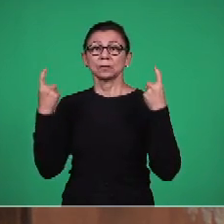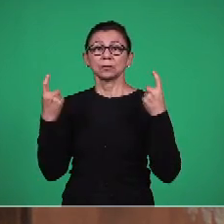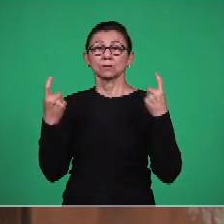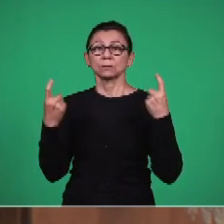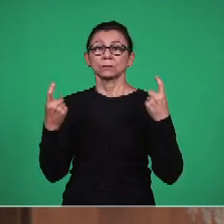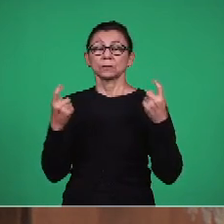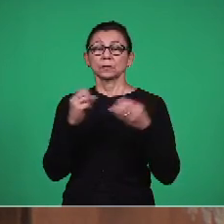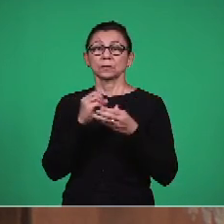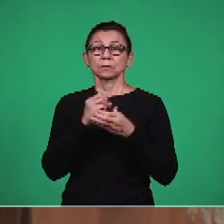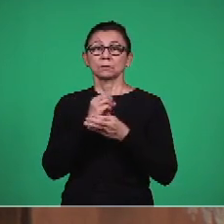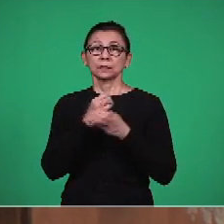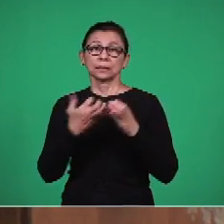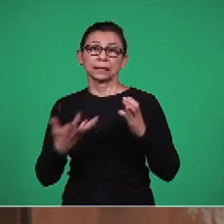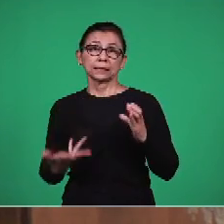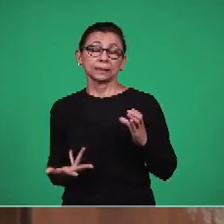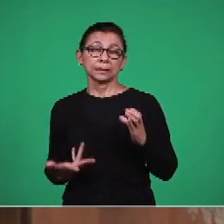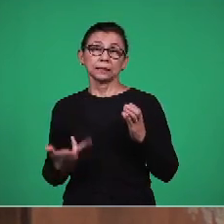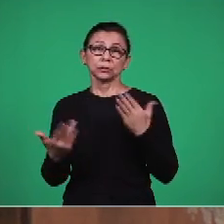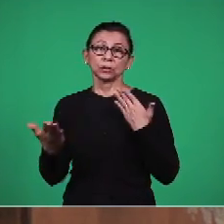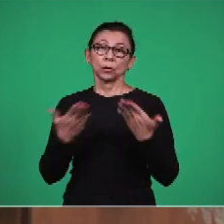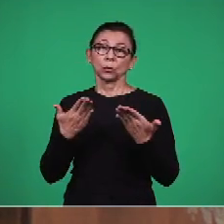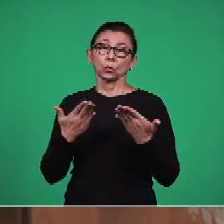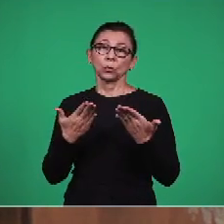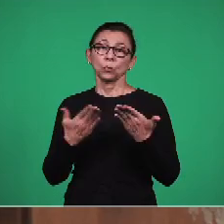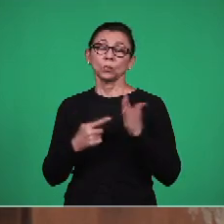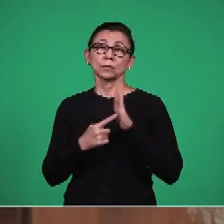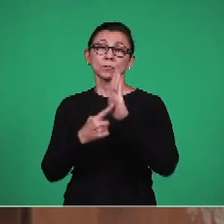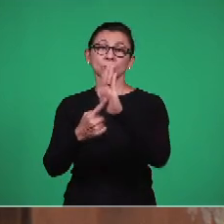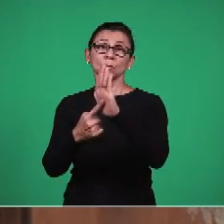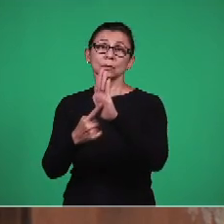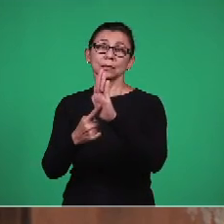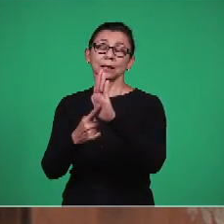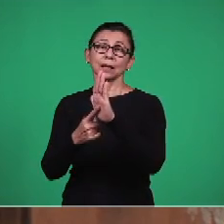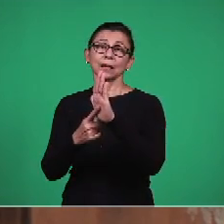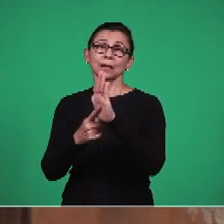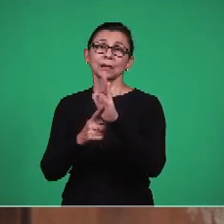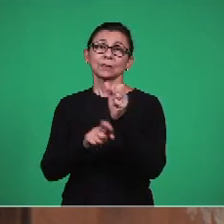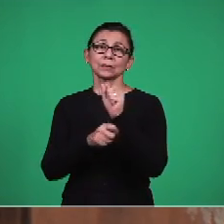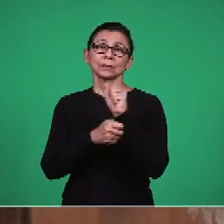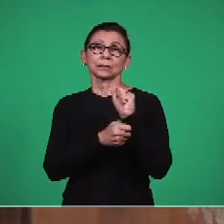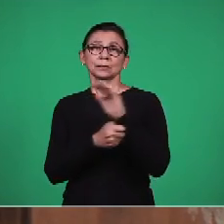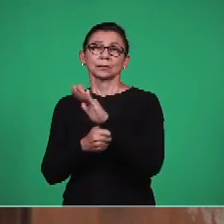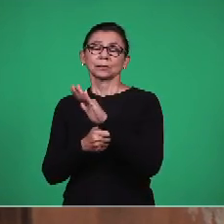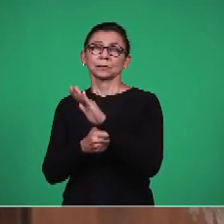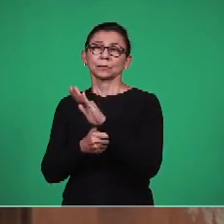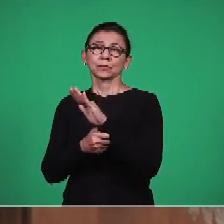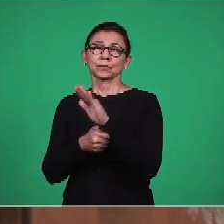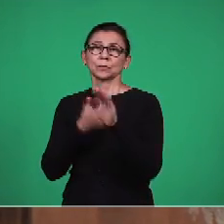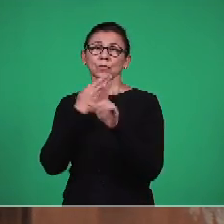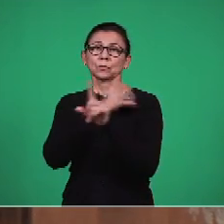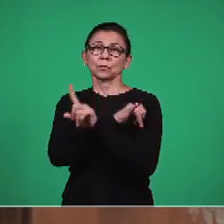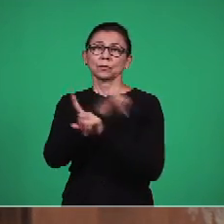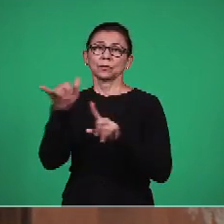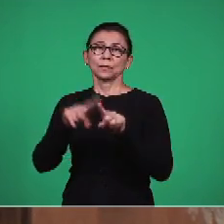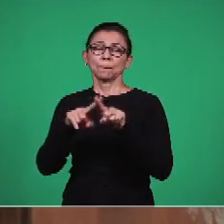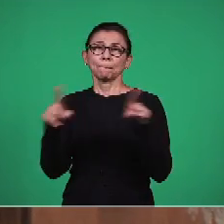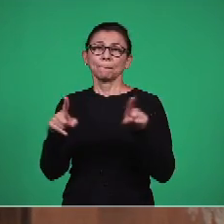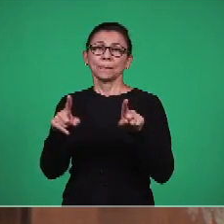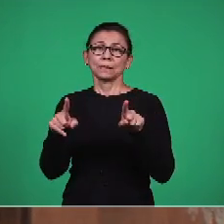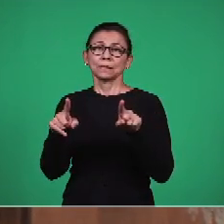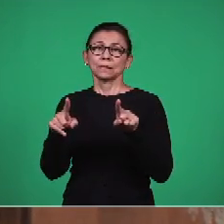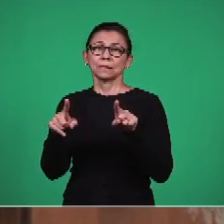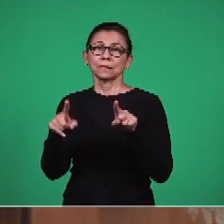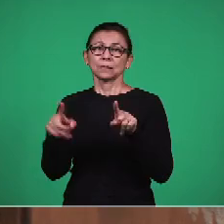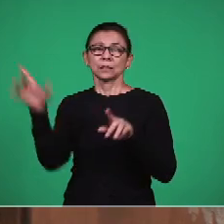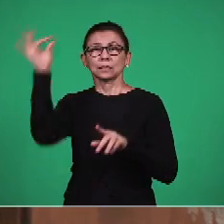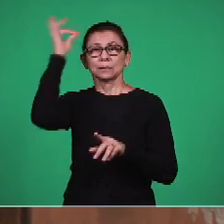os segredos que são separados para os seus servos, os profetas, para o espírito de profecia, né? Para quem tem